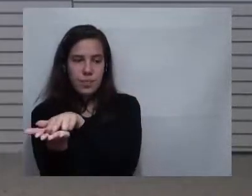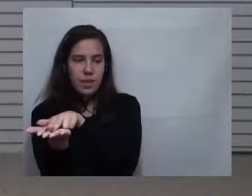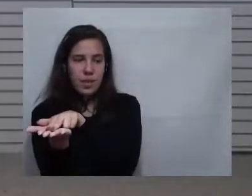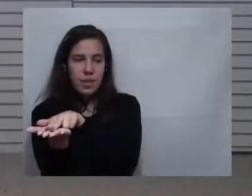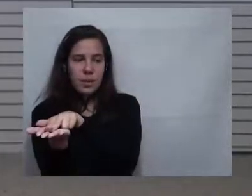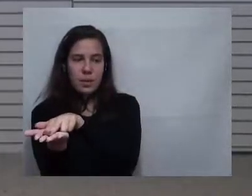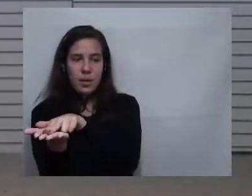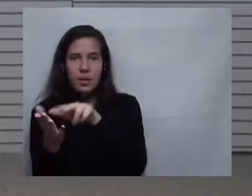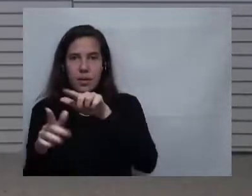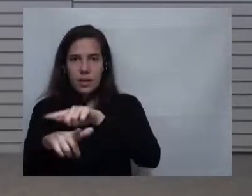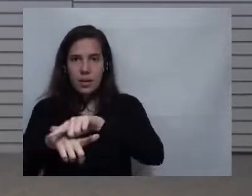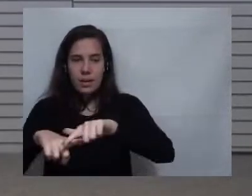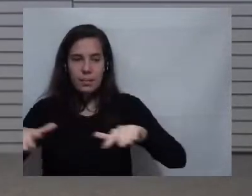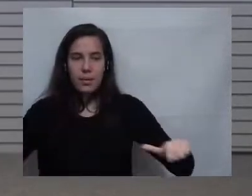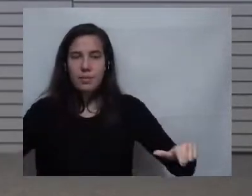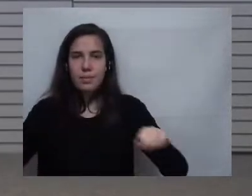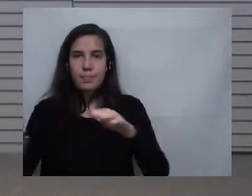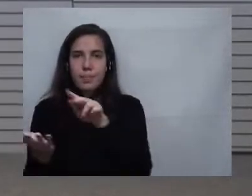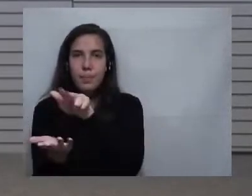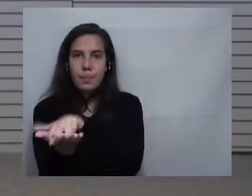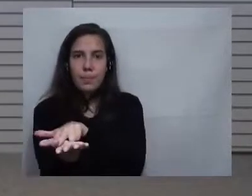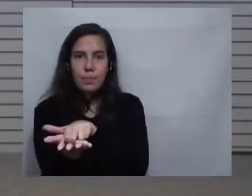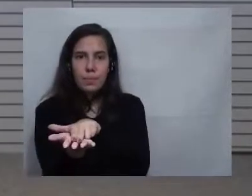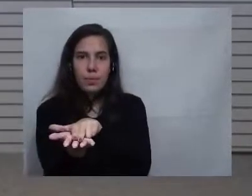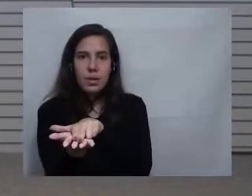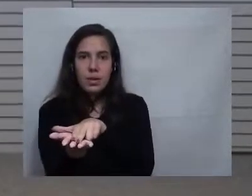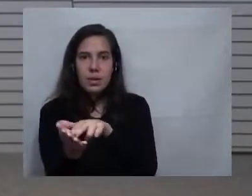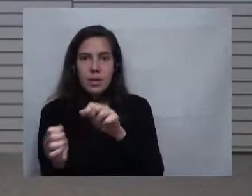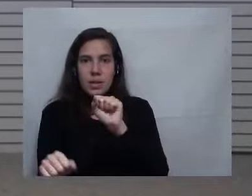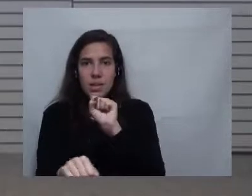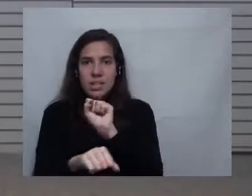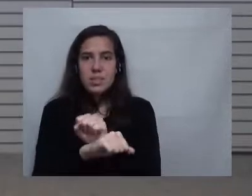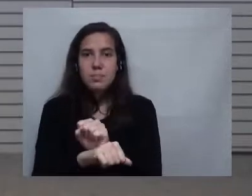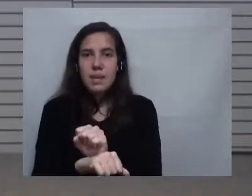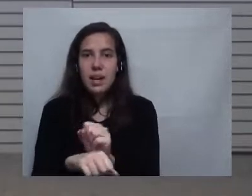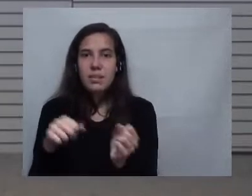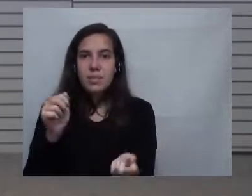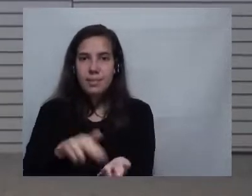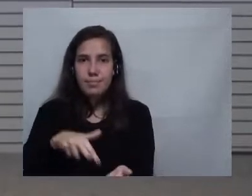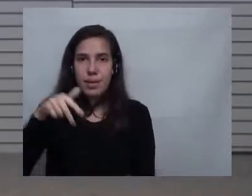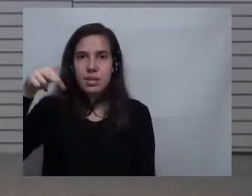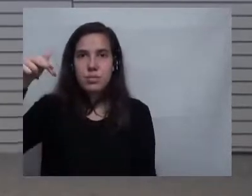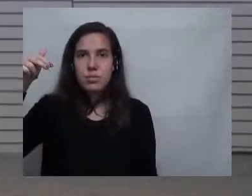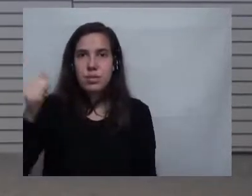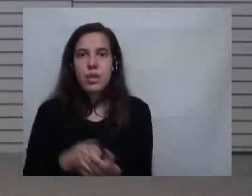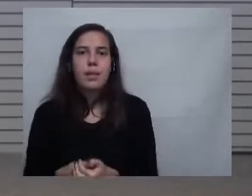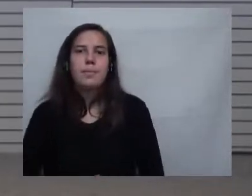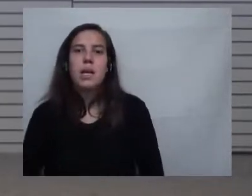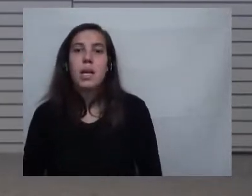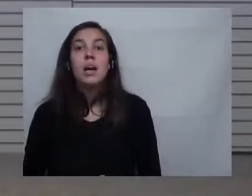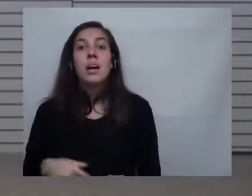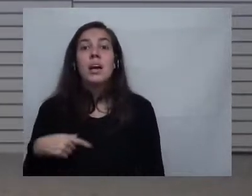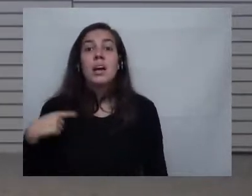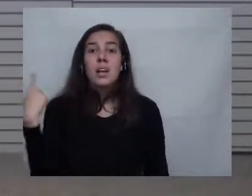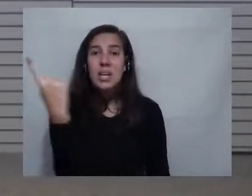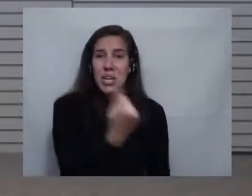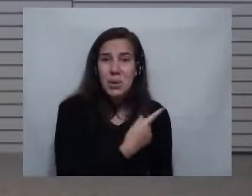e quantos velórios eu pedi perdão a Deus por que eu não tive coragem